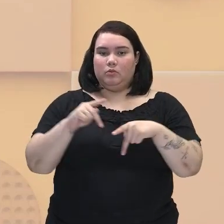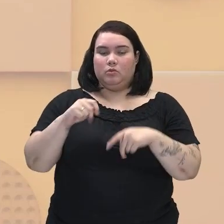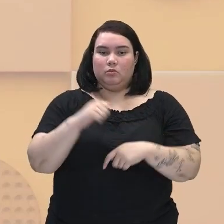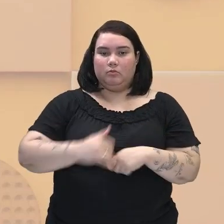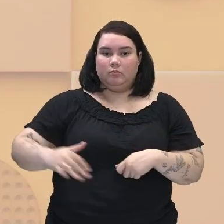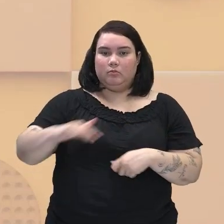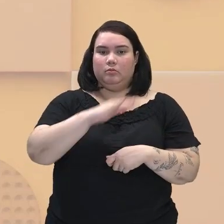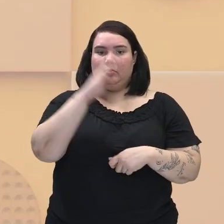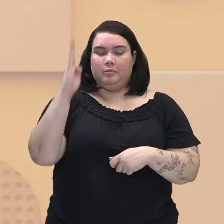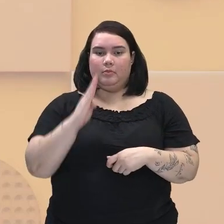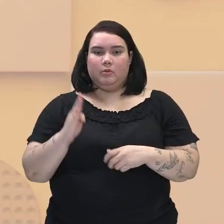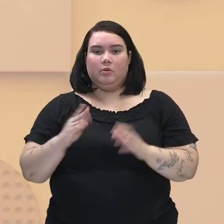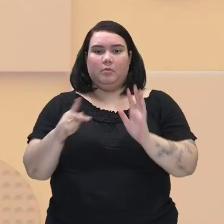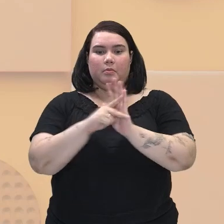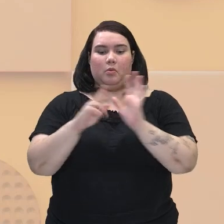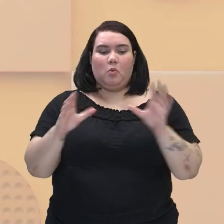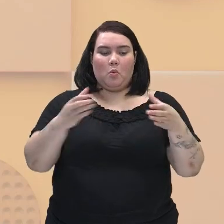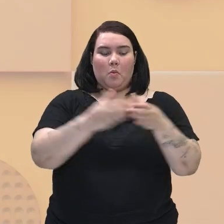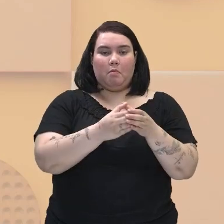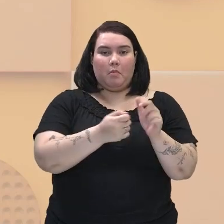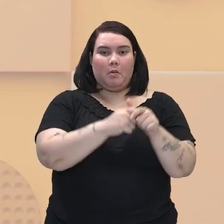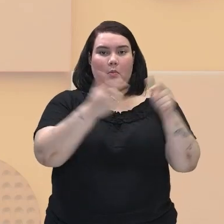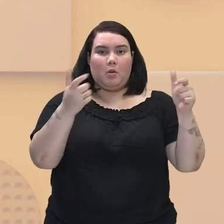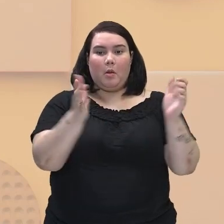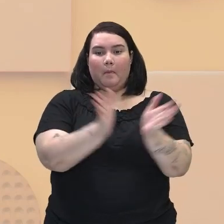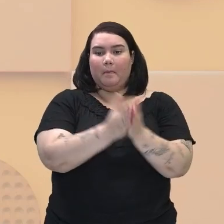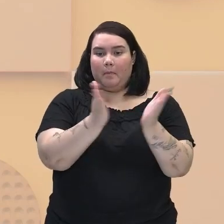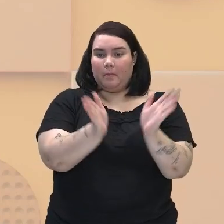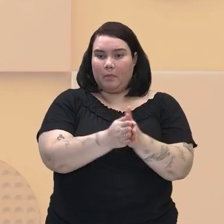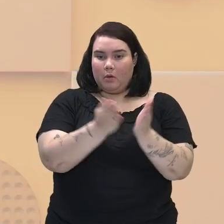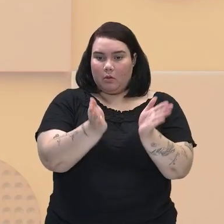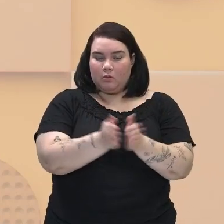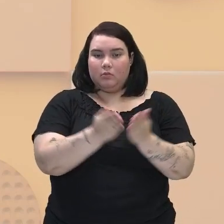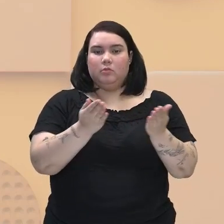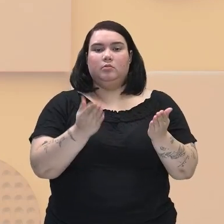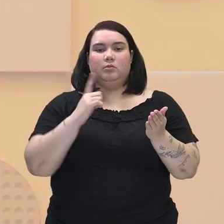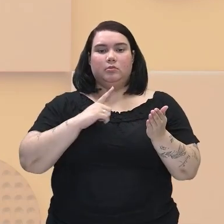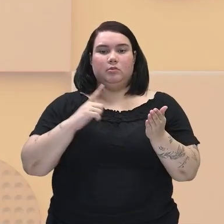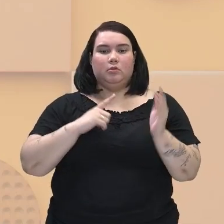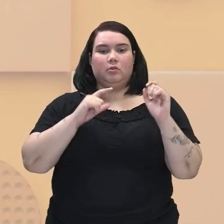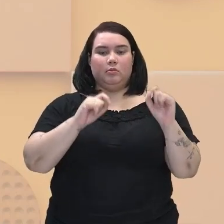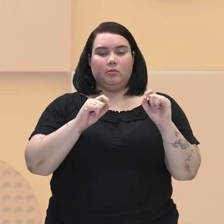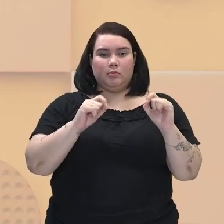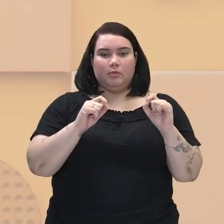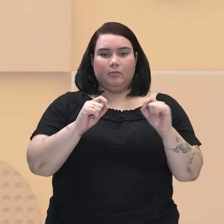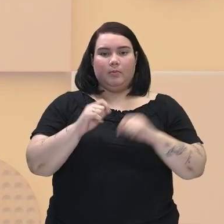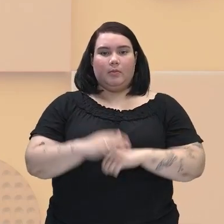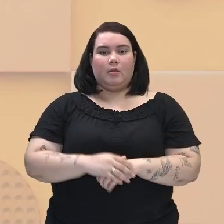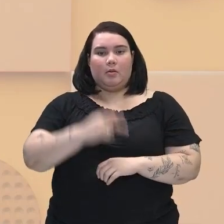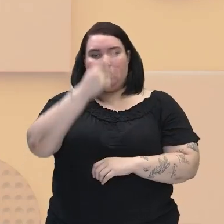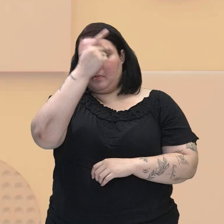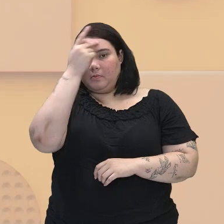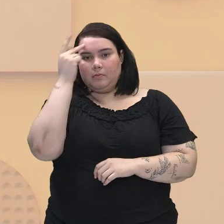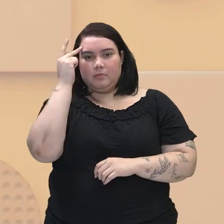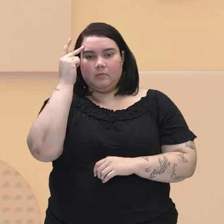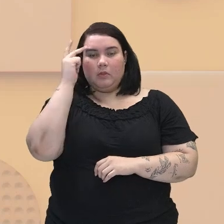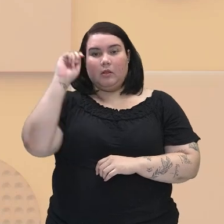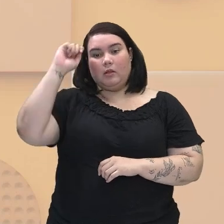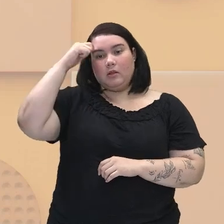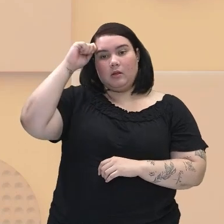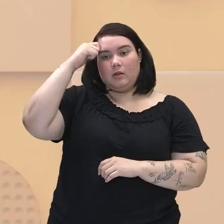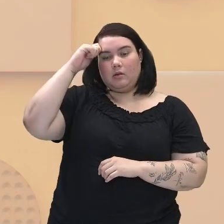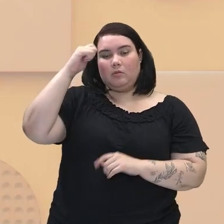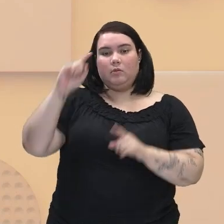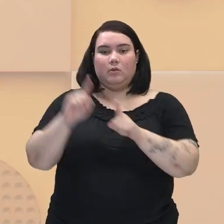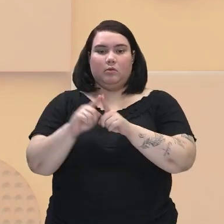Brasil formada por uma camada pobre, tá bom? Que geralmente congrega quem? Pessoas de origem negra